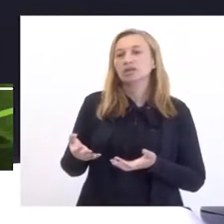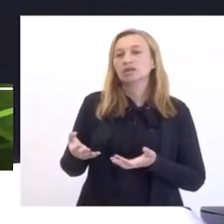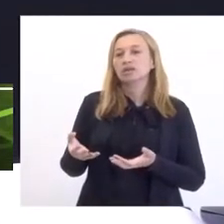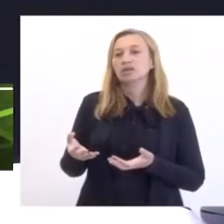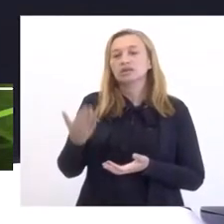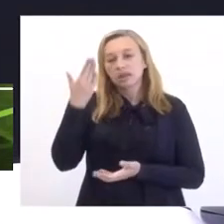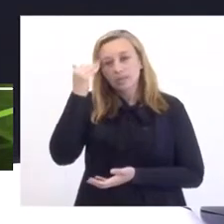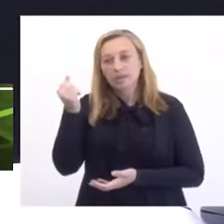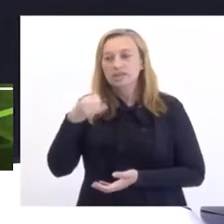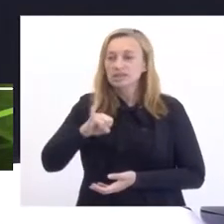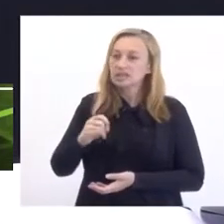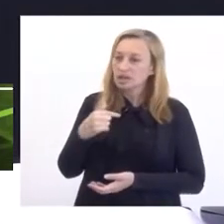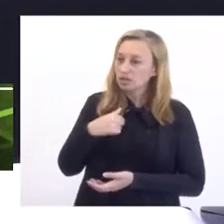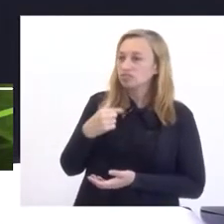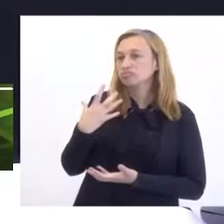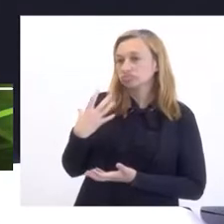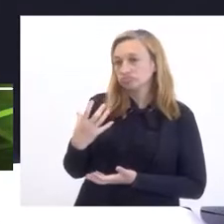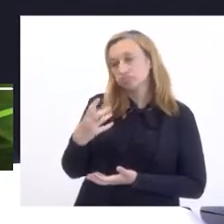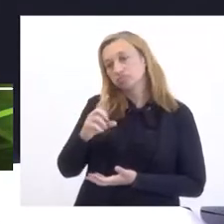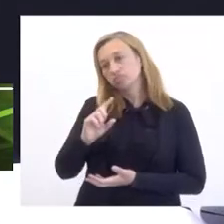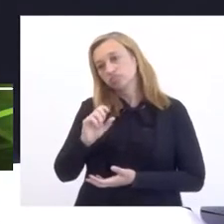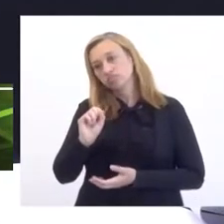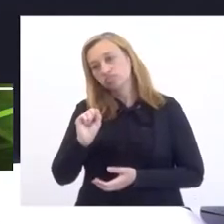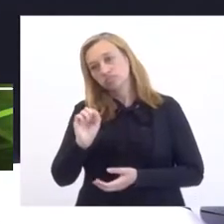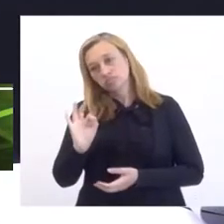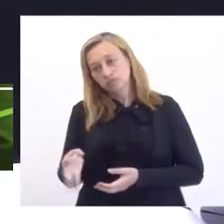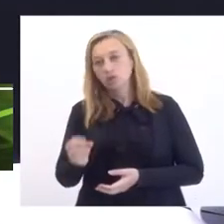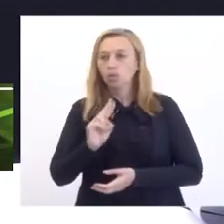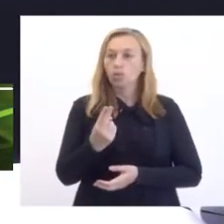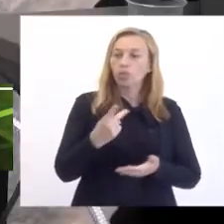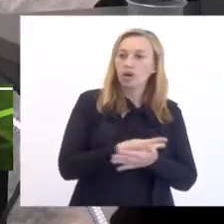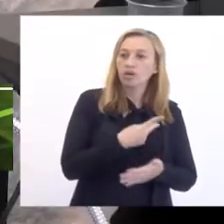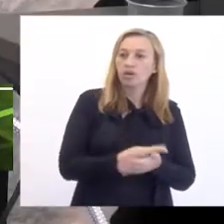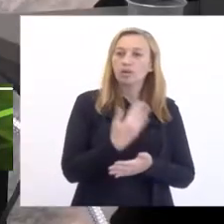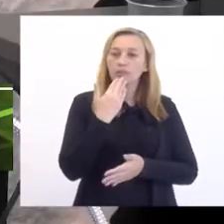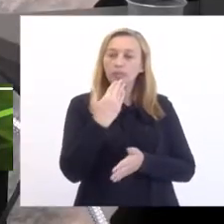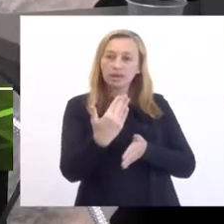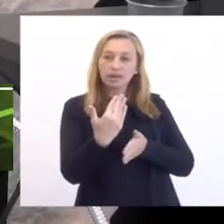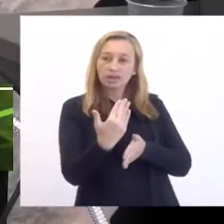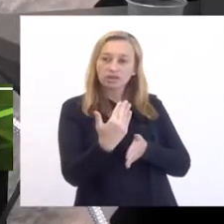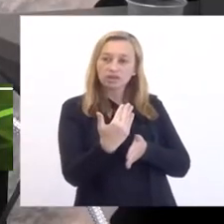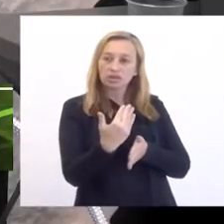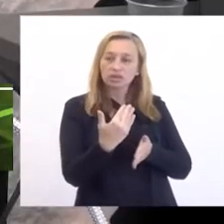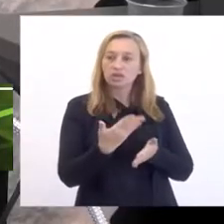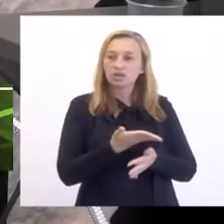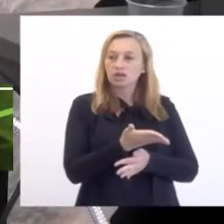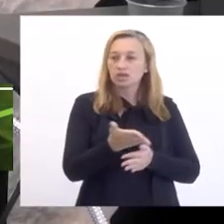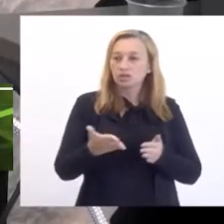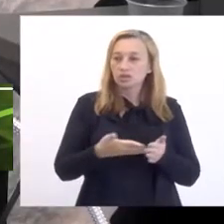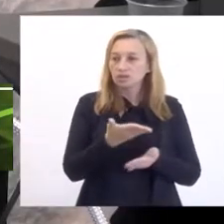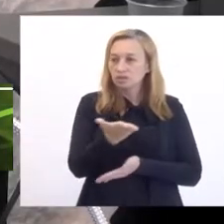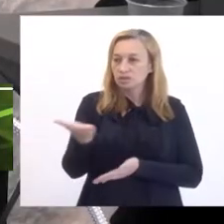errada. Ok. Eu quero submeter, então, ao plenário a questão de ordem, deputado Luiz